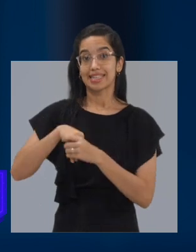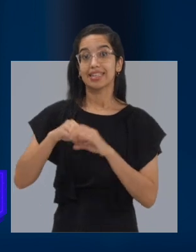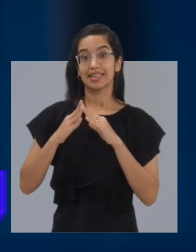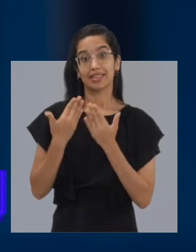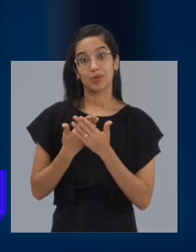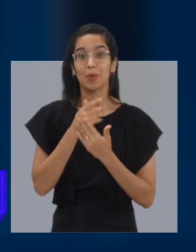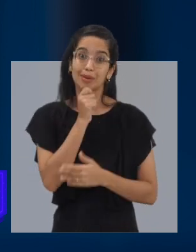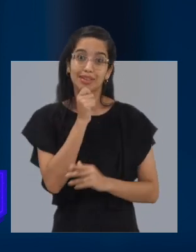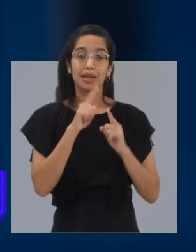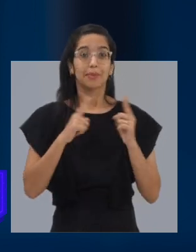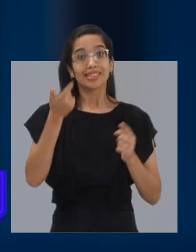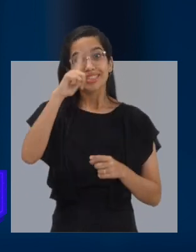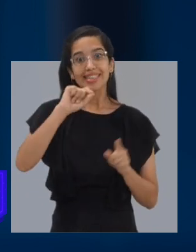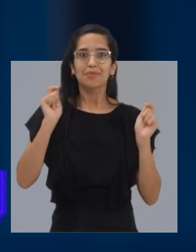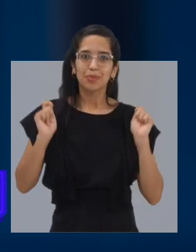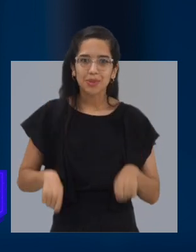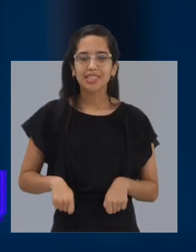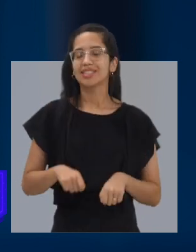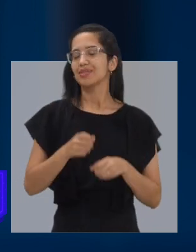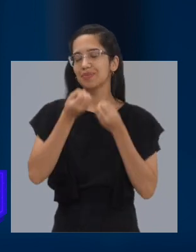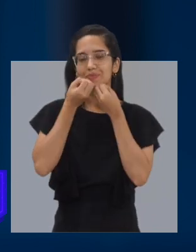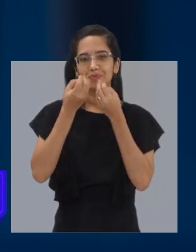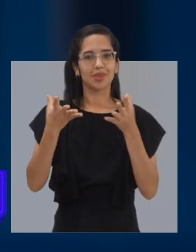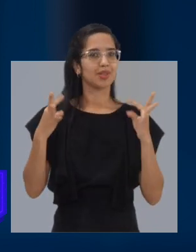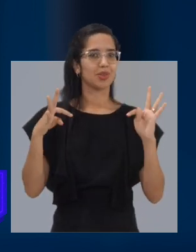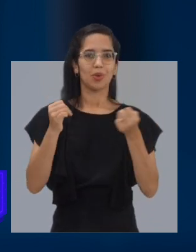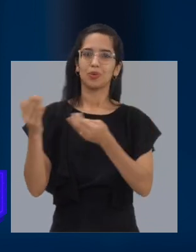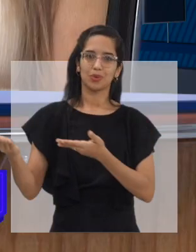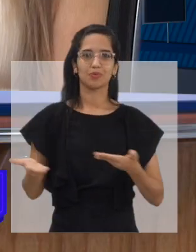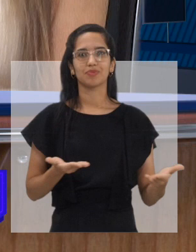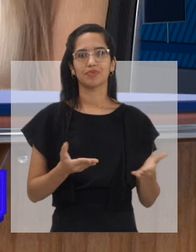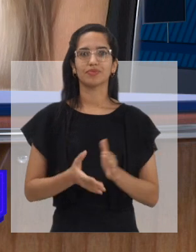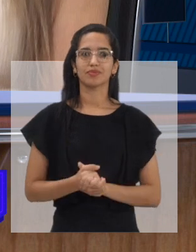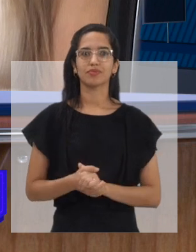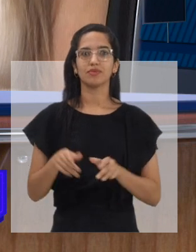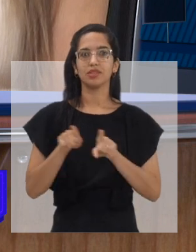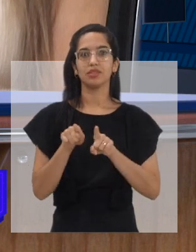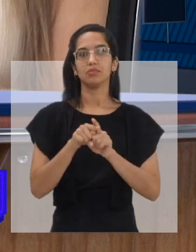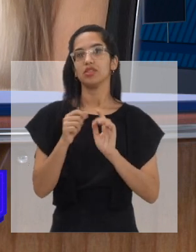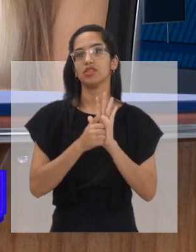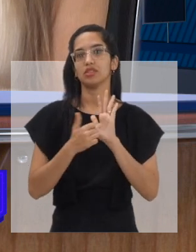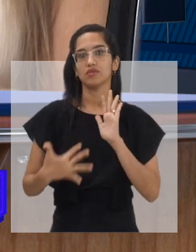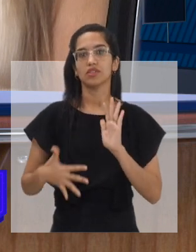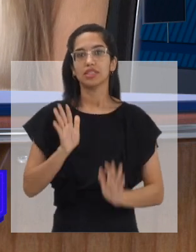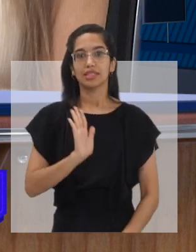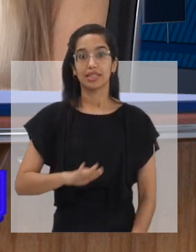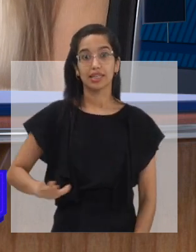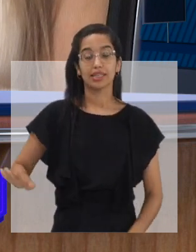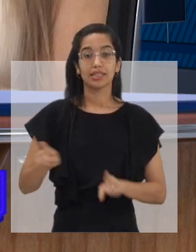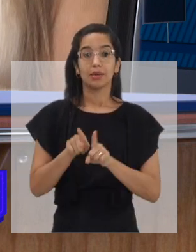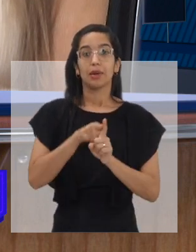puder estar lá será aberto a todos. Bom, além dessa atividade com as crianças e da